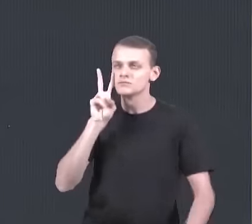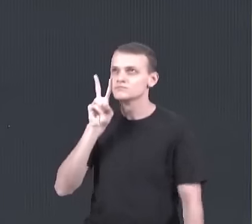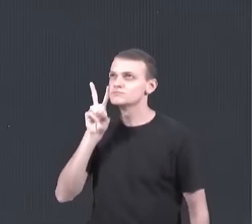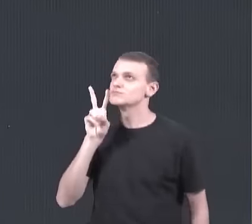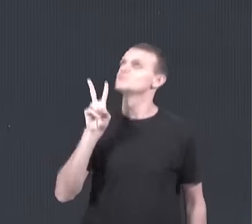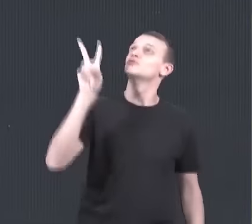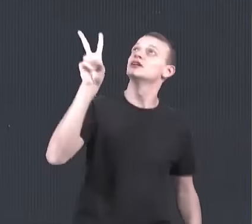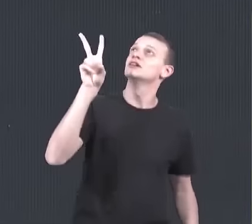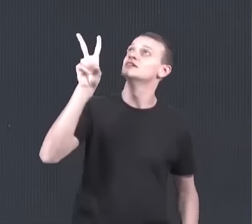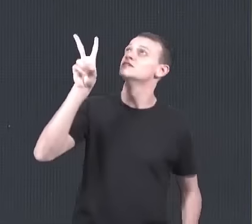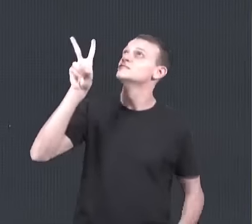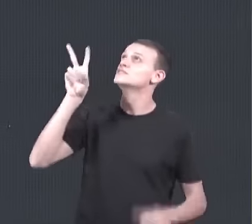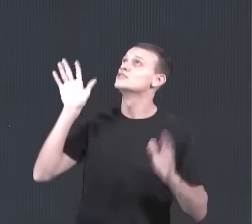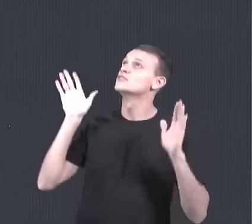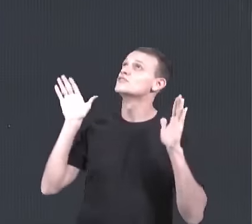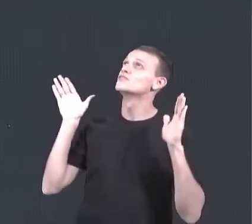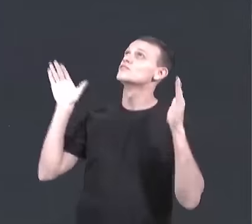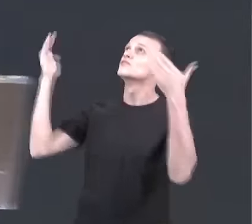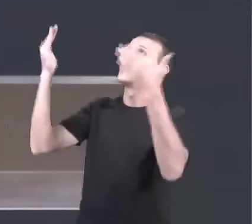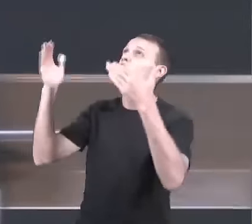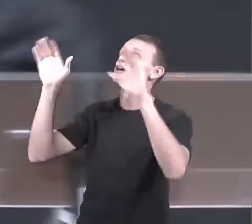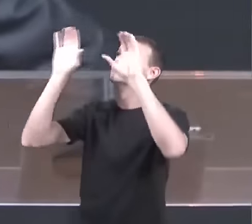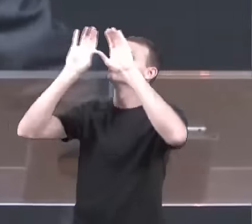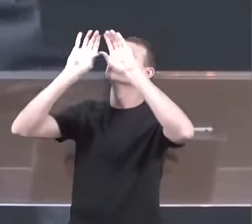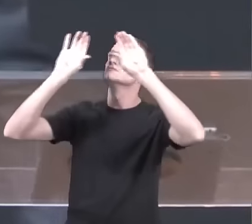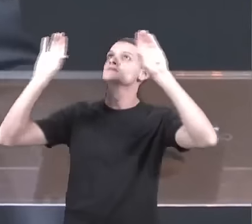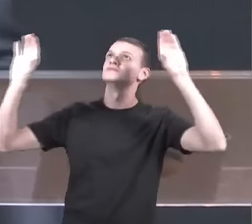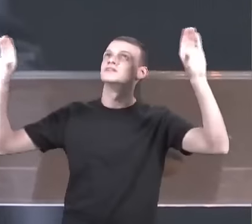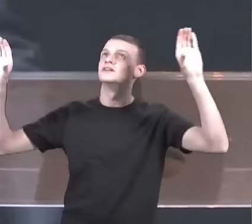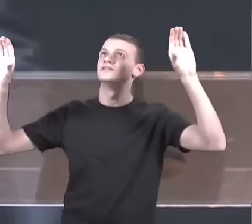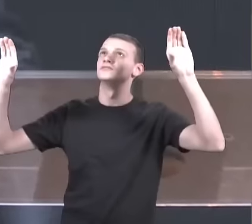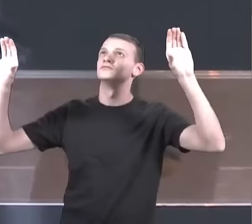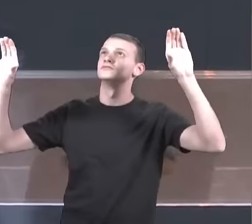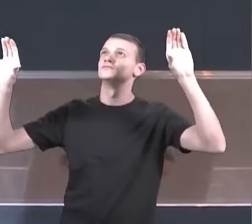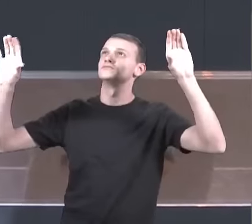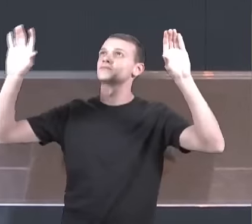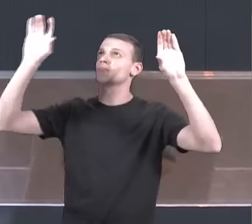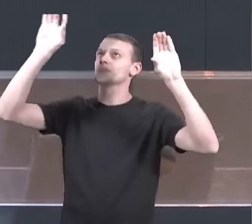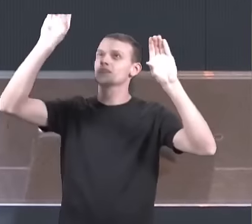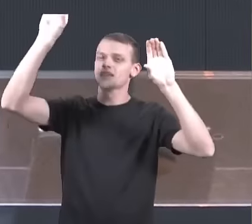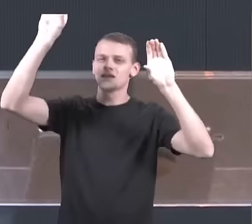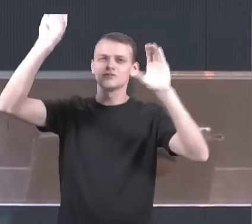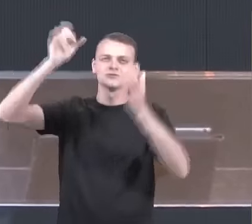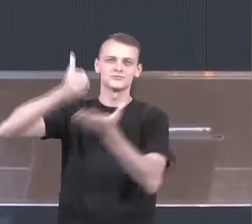está vindo. Vamos todos juntos lá? Oh!